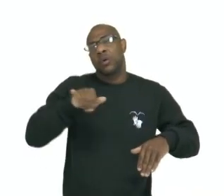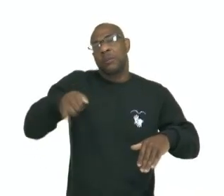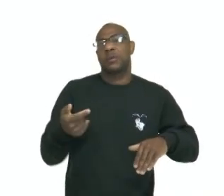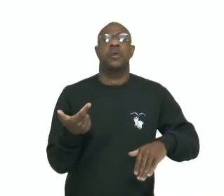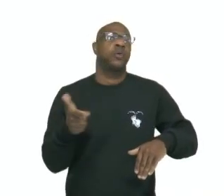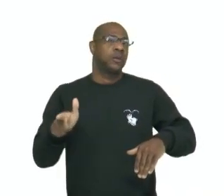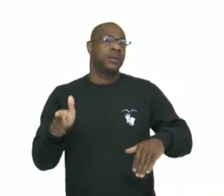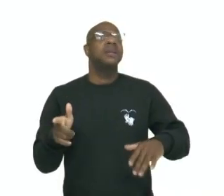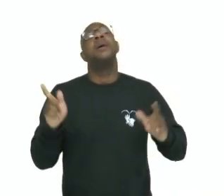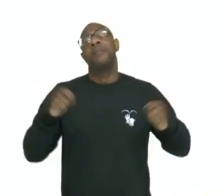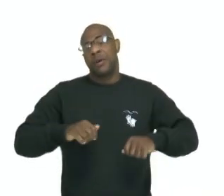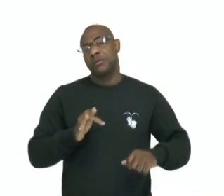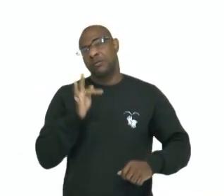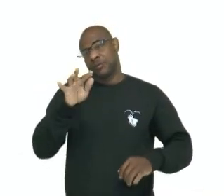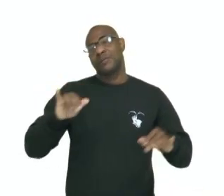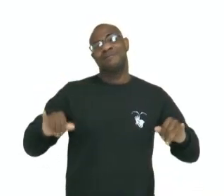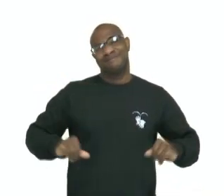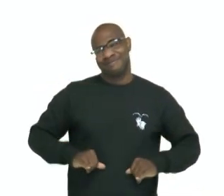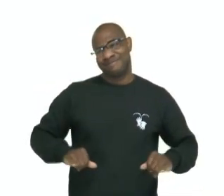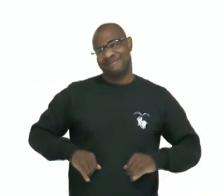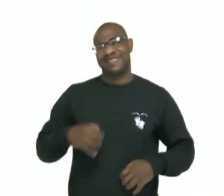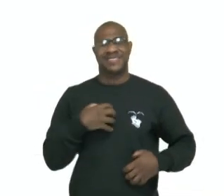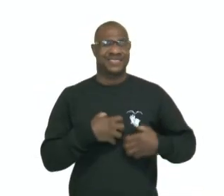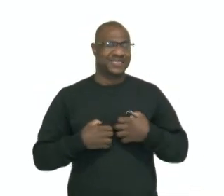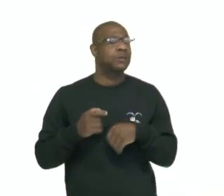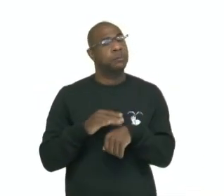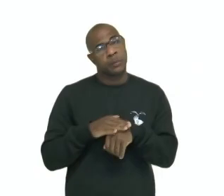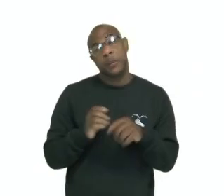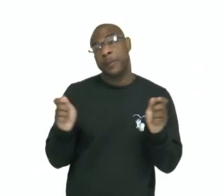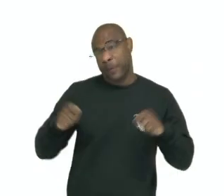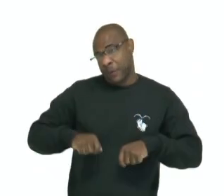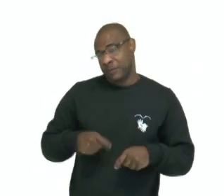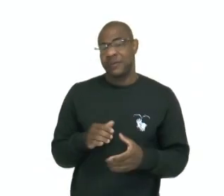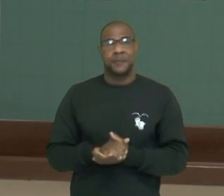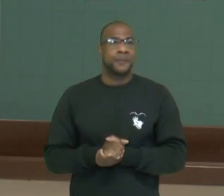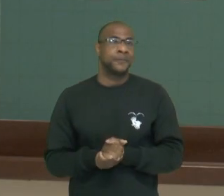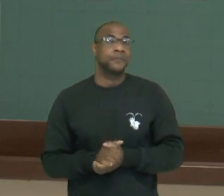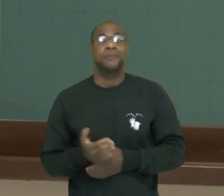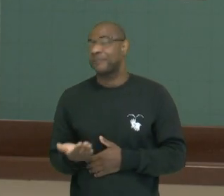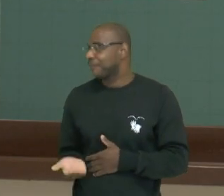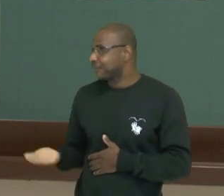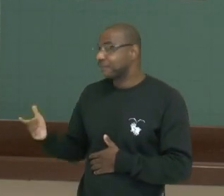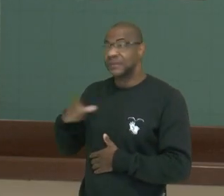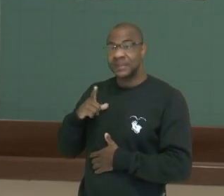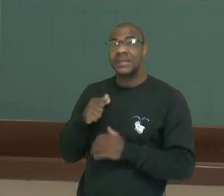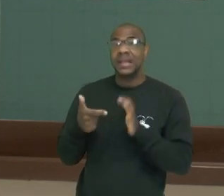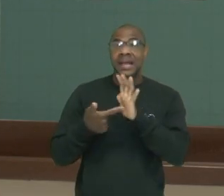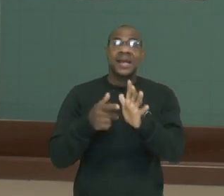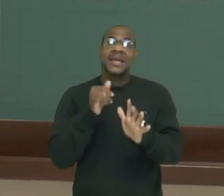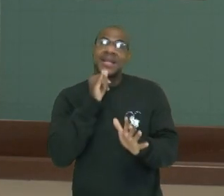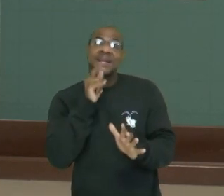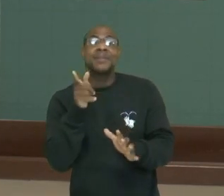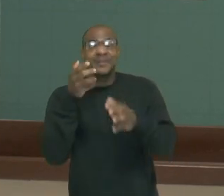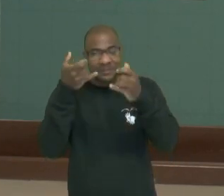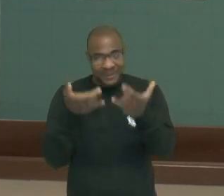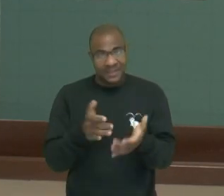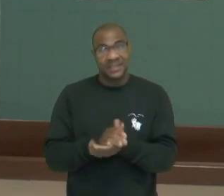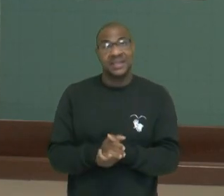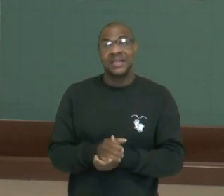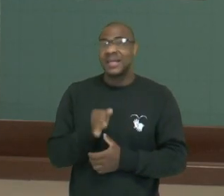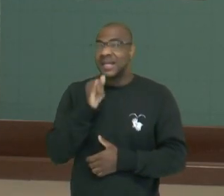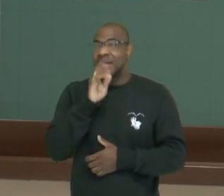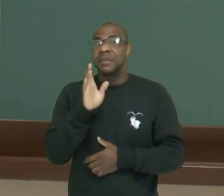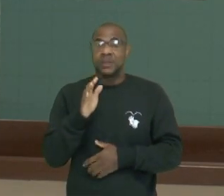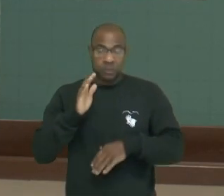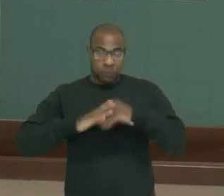causa sofrimento e até adoecimento. Então temos novamente um exemplo aqui sobre o profissional se